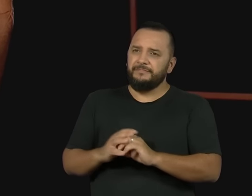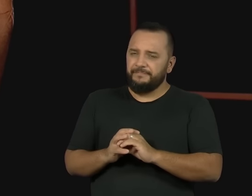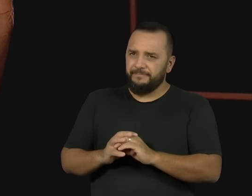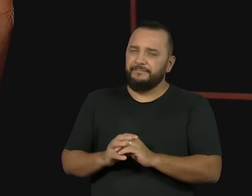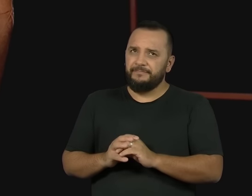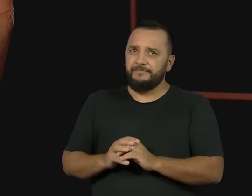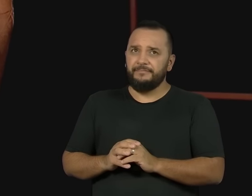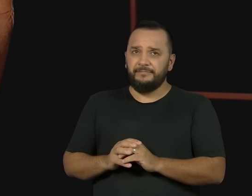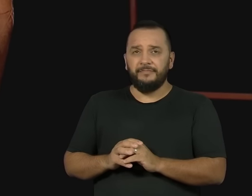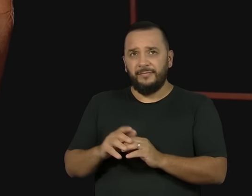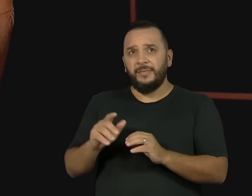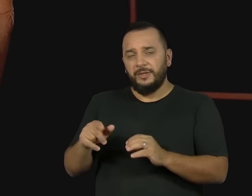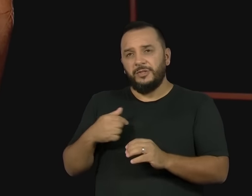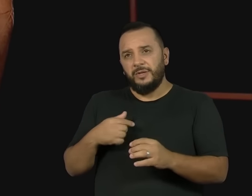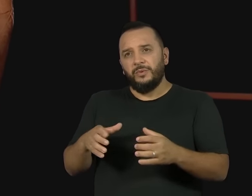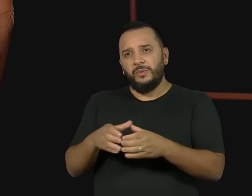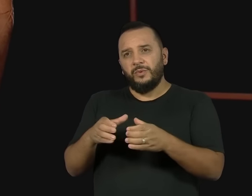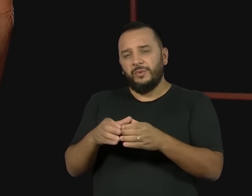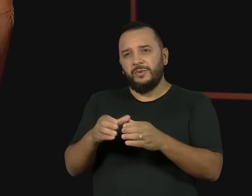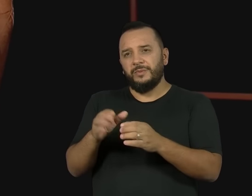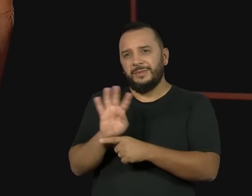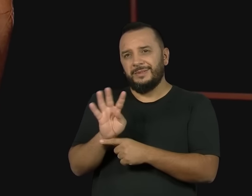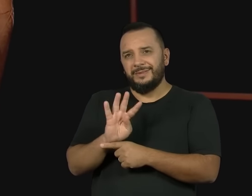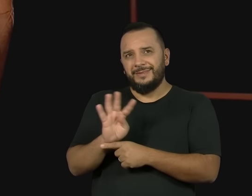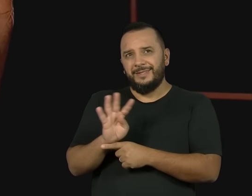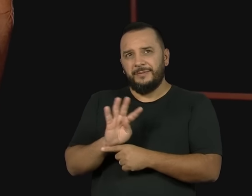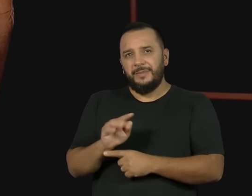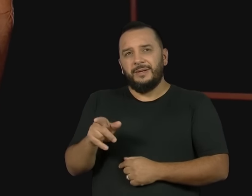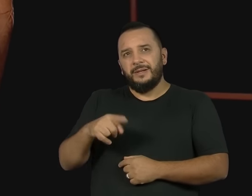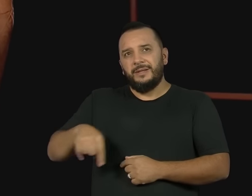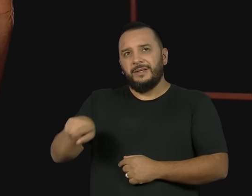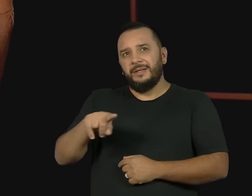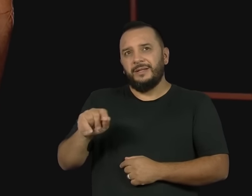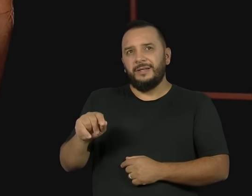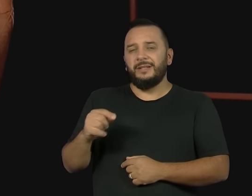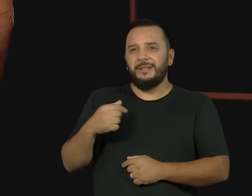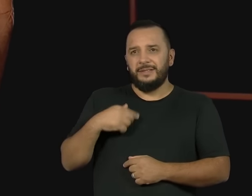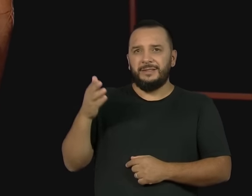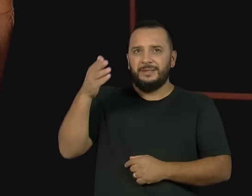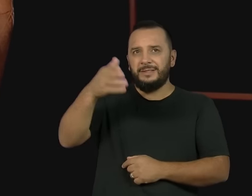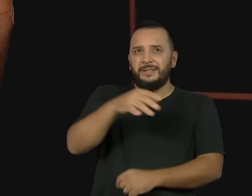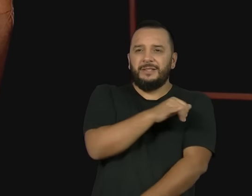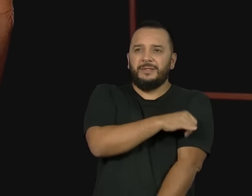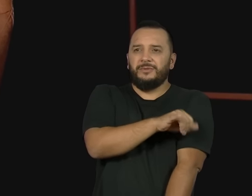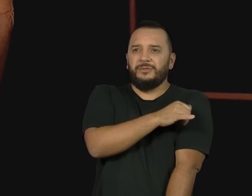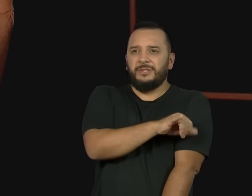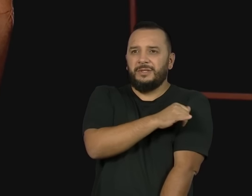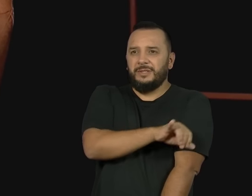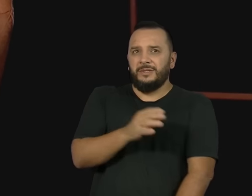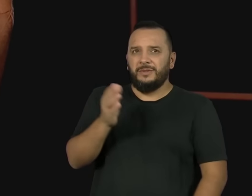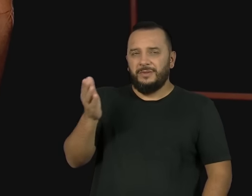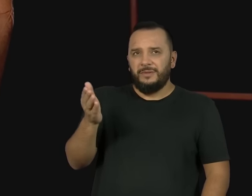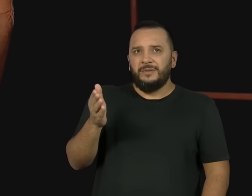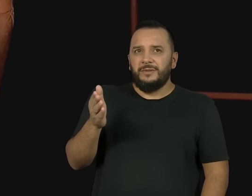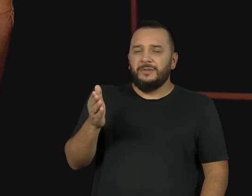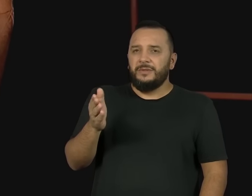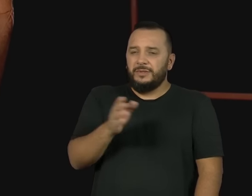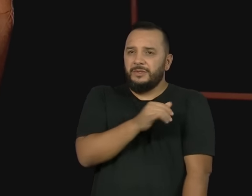uma trupe de cinema que vinha no Rio de Janeiro, que tinha